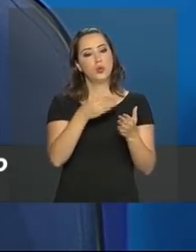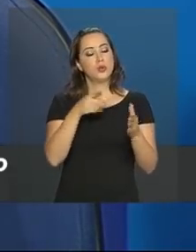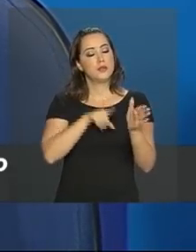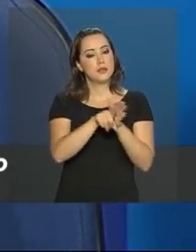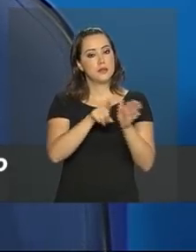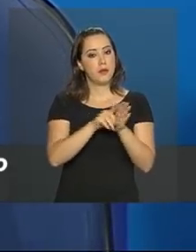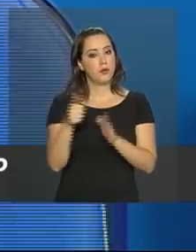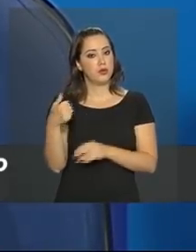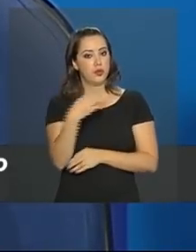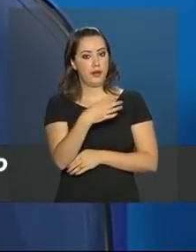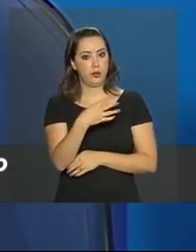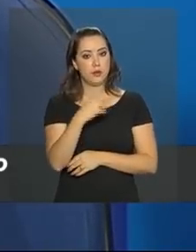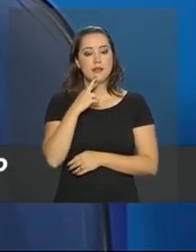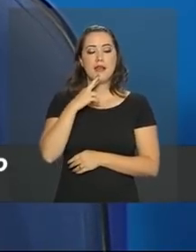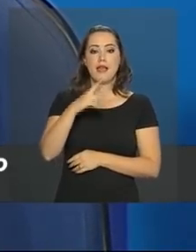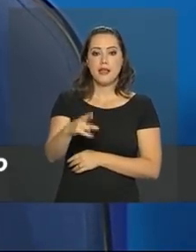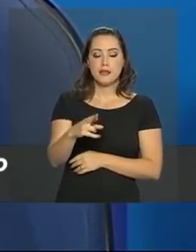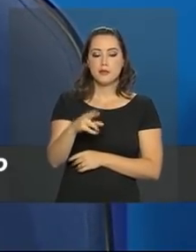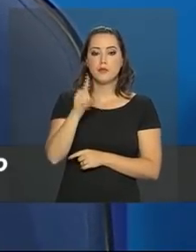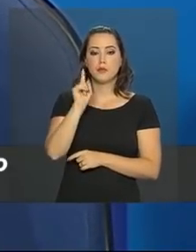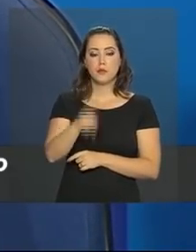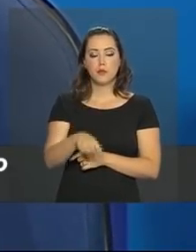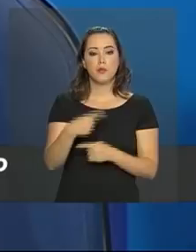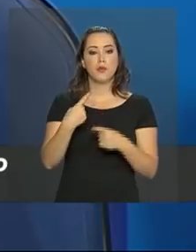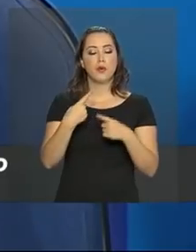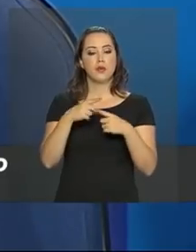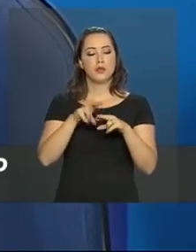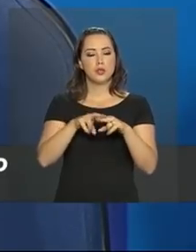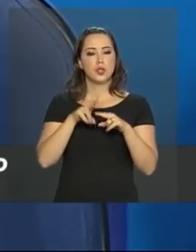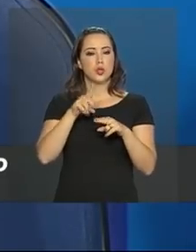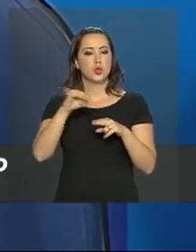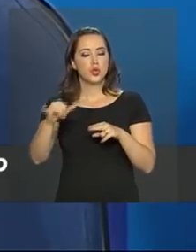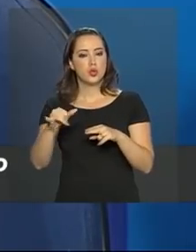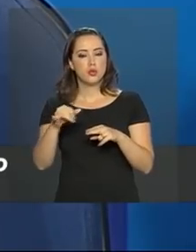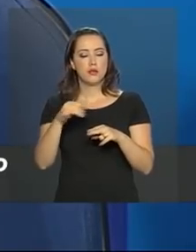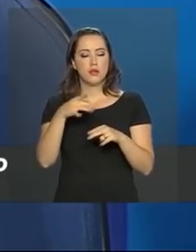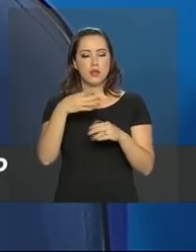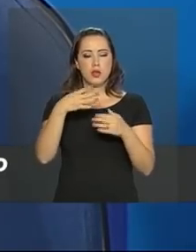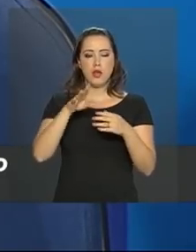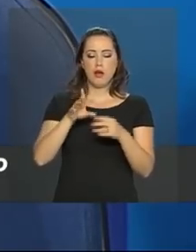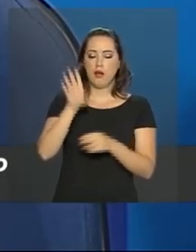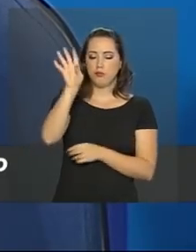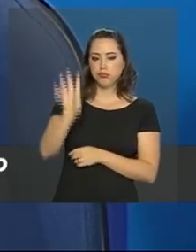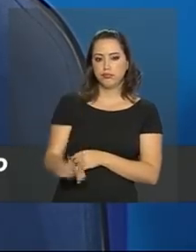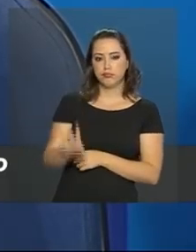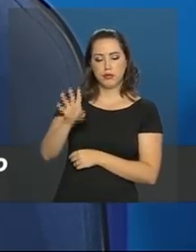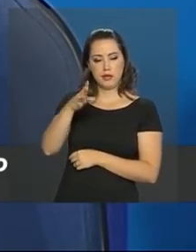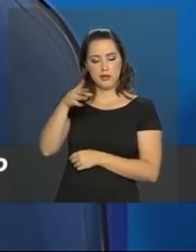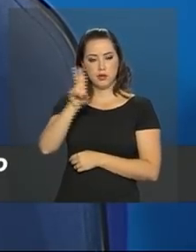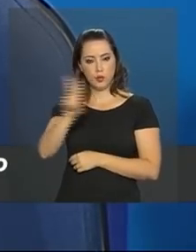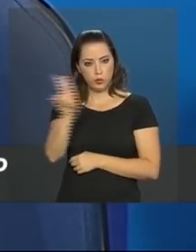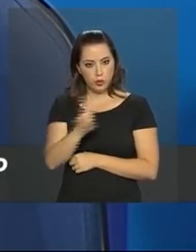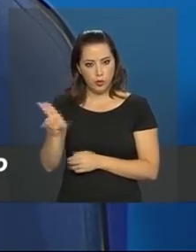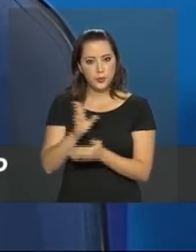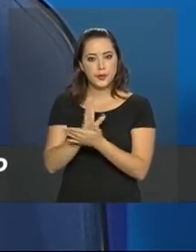está prevista em função do calendário do sisu para o 18 de janeiro de 2019